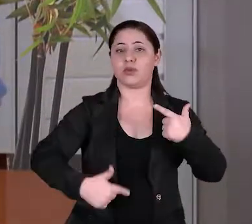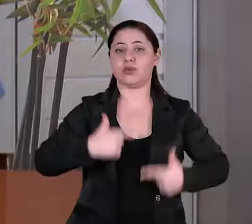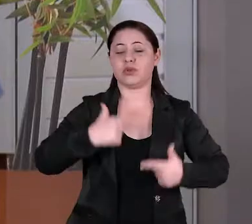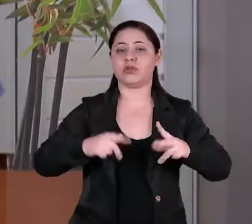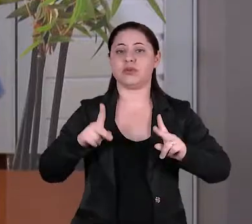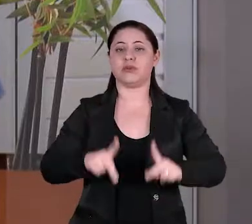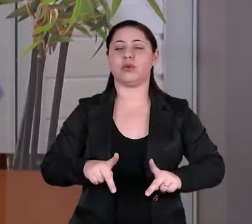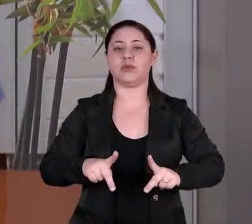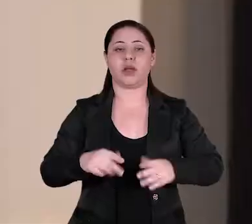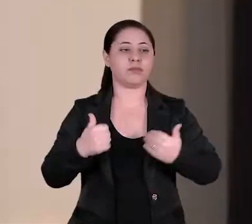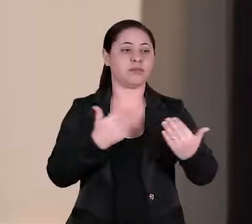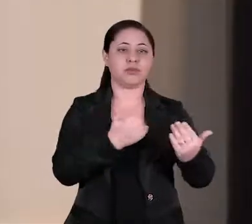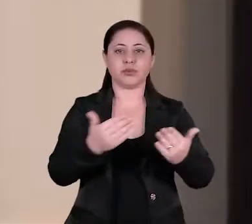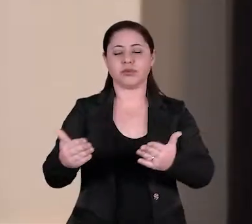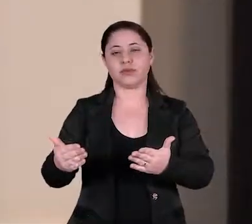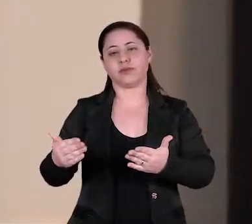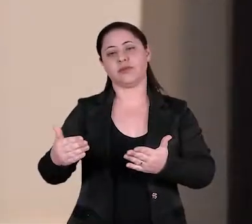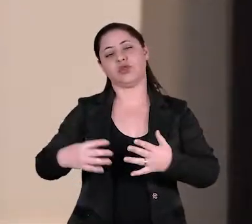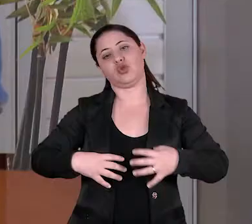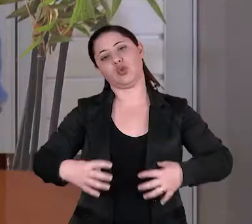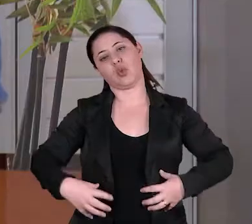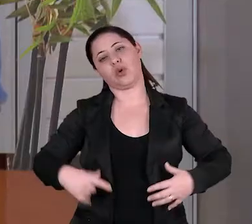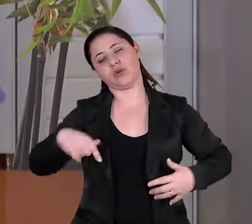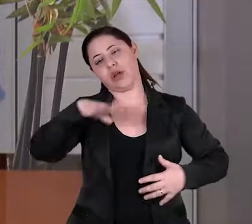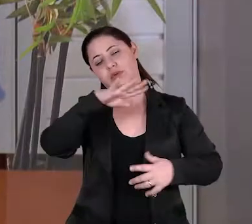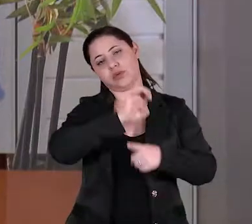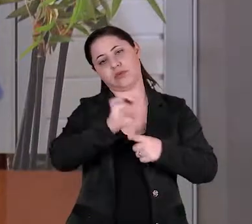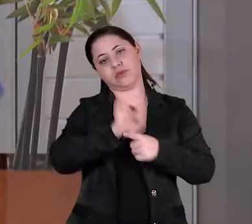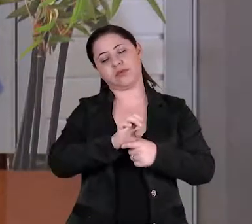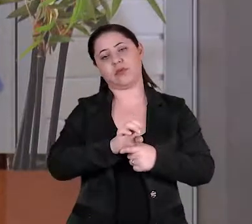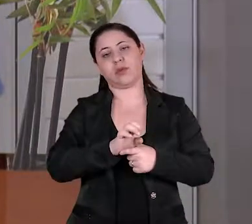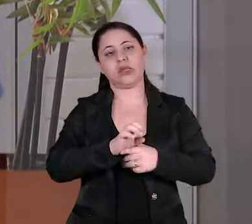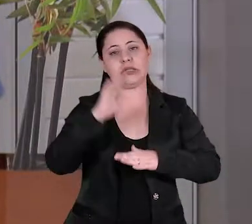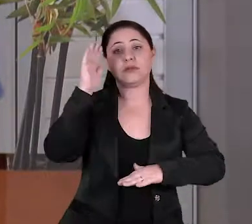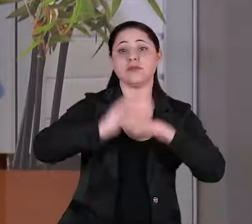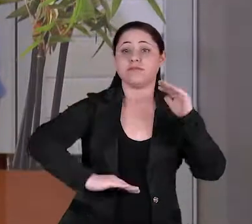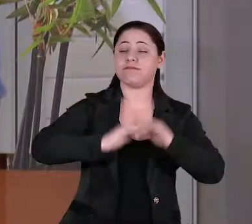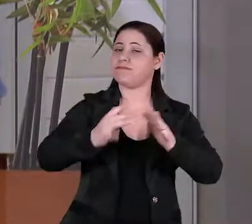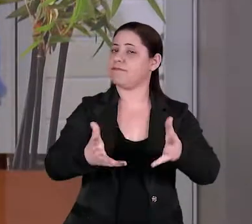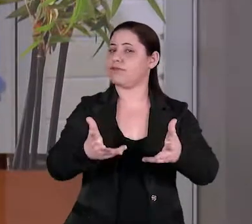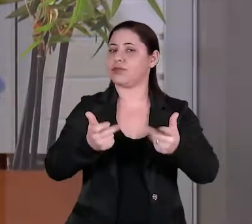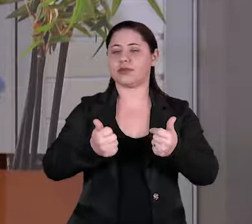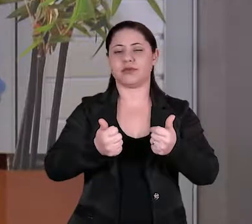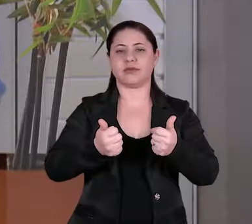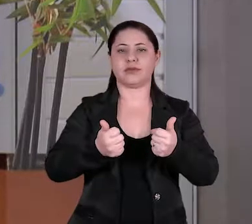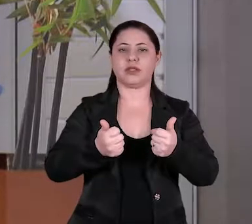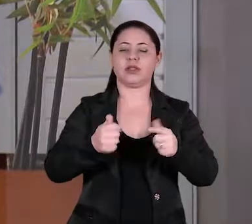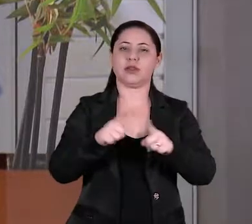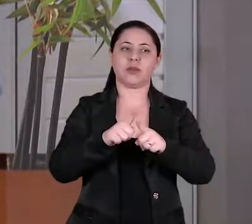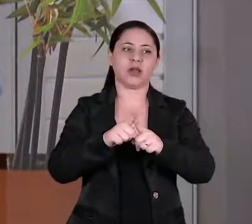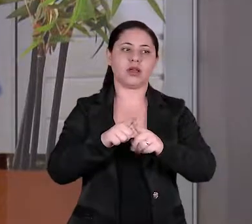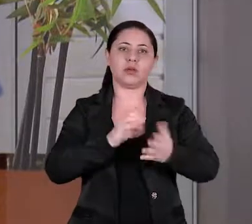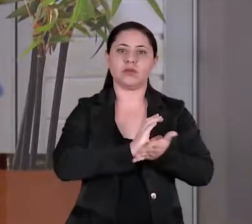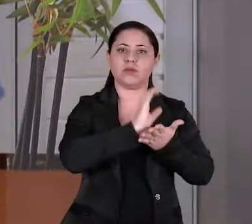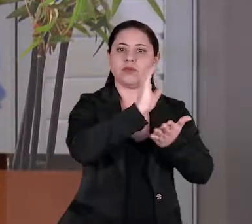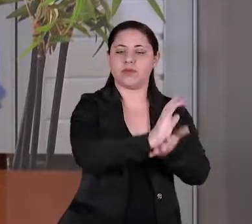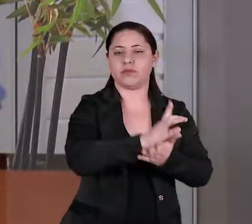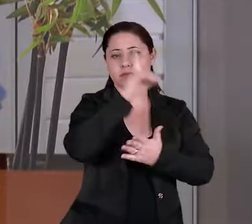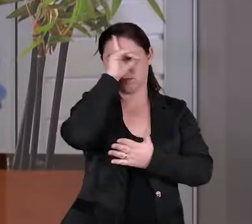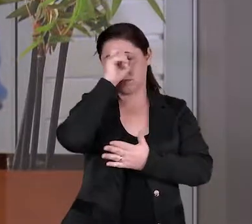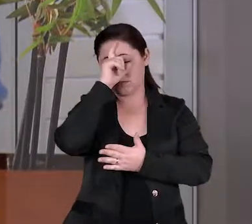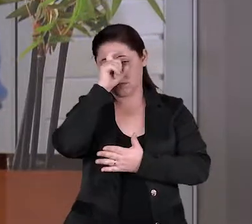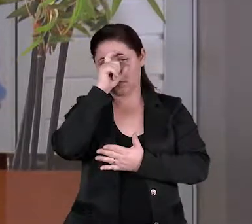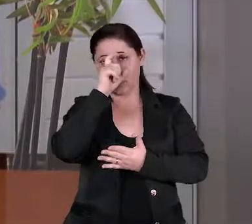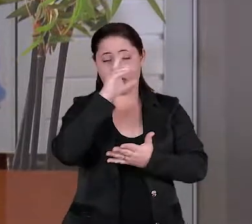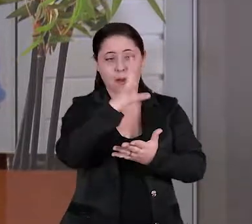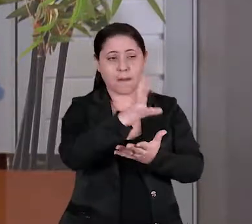política pública para transplante de órgãos muito forte nesses estados. Com o quê? Qualificação dos profissionais, investimento nos hospitais